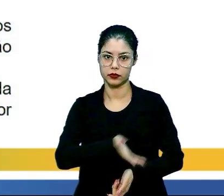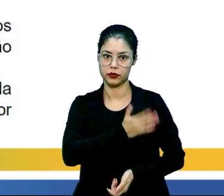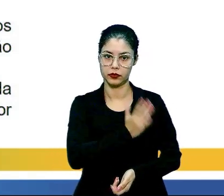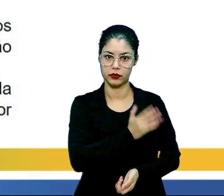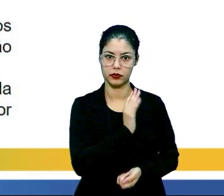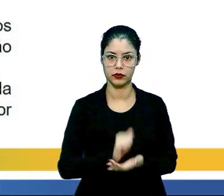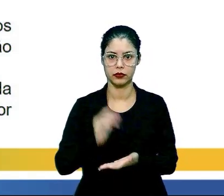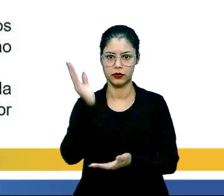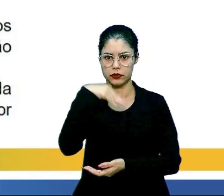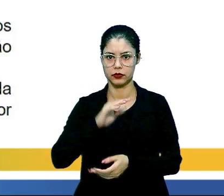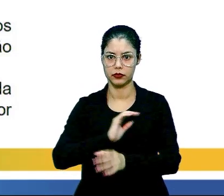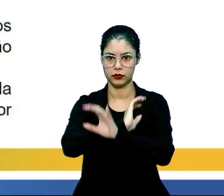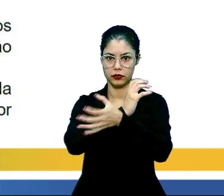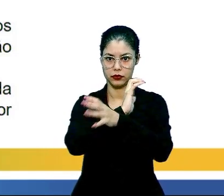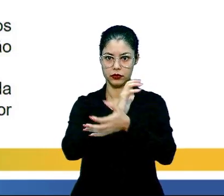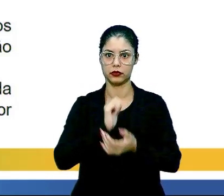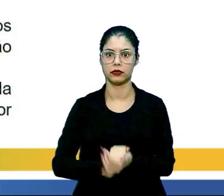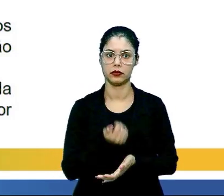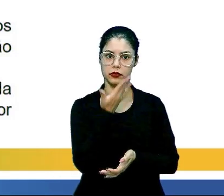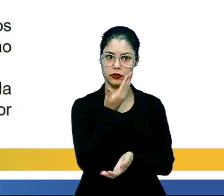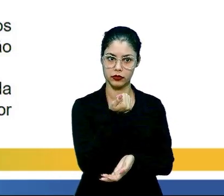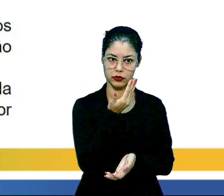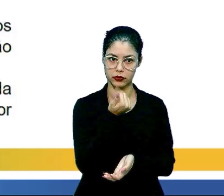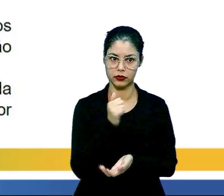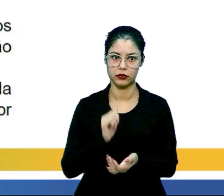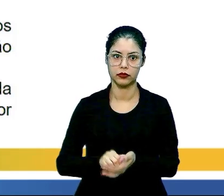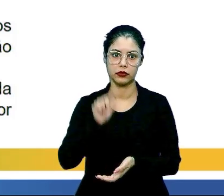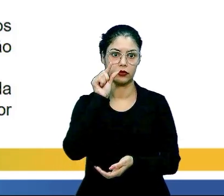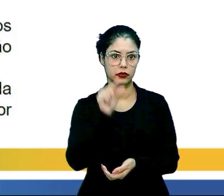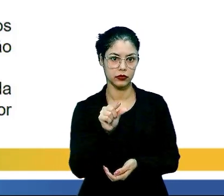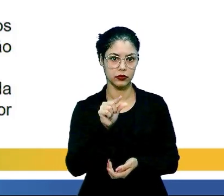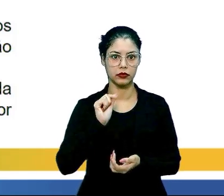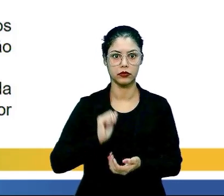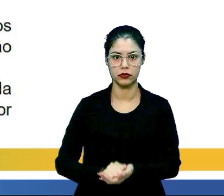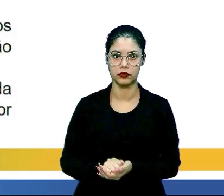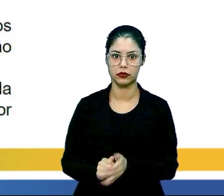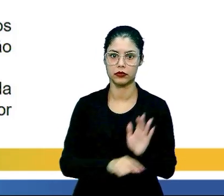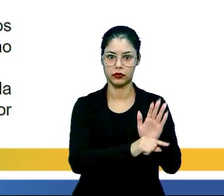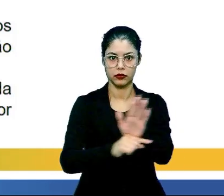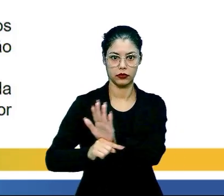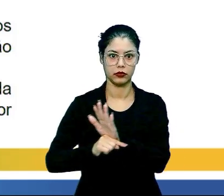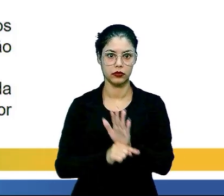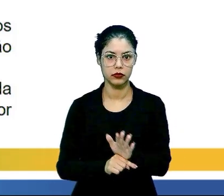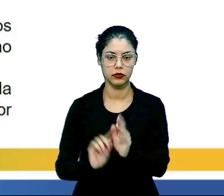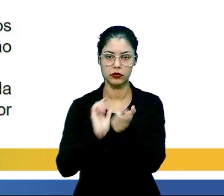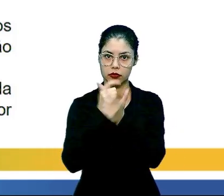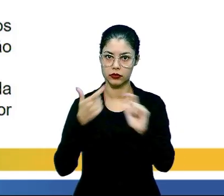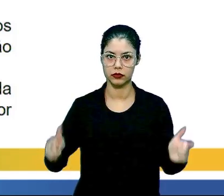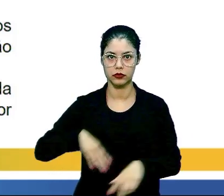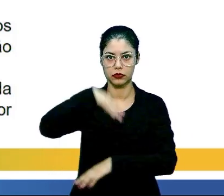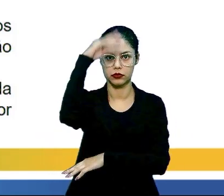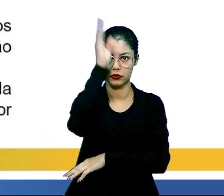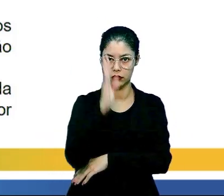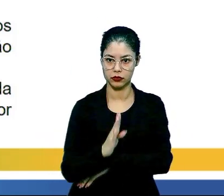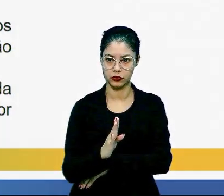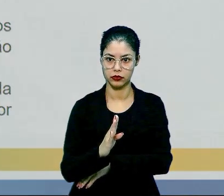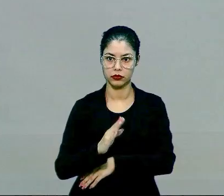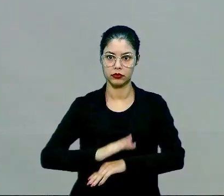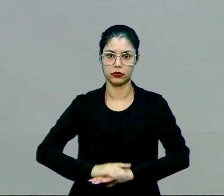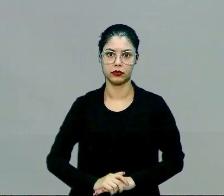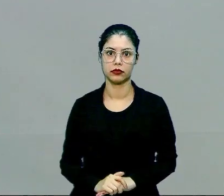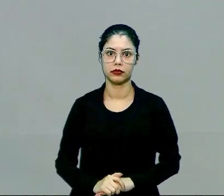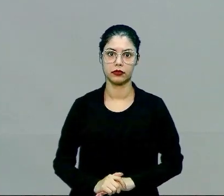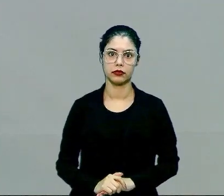problemas cardíacos e a má formação do esqueleto advêm da alimentação pouco nutritiva que é oferecida à maioria